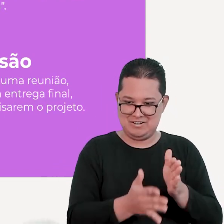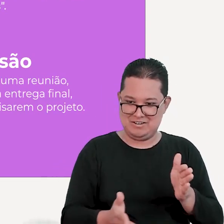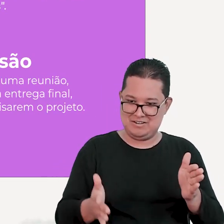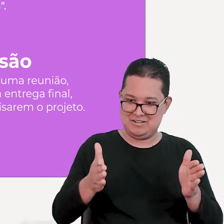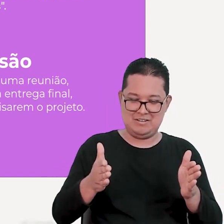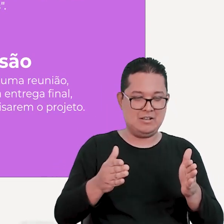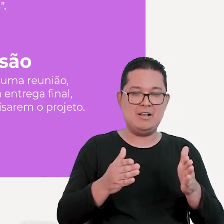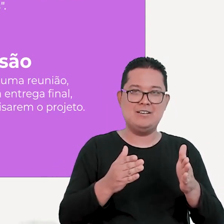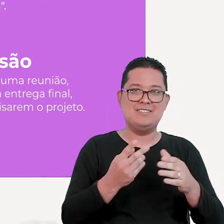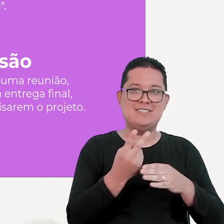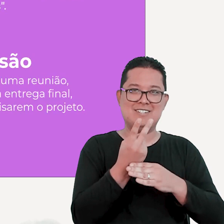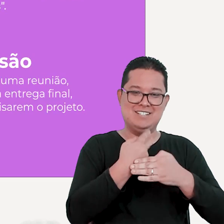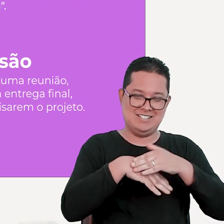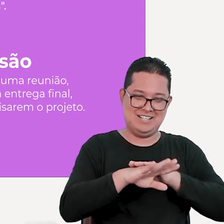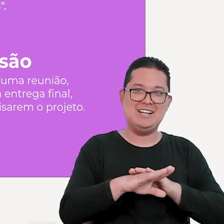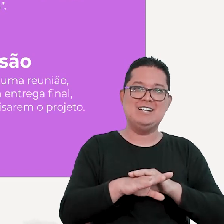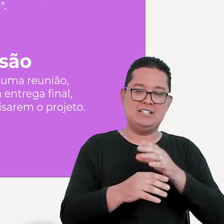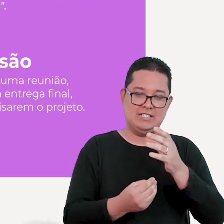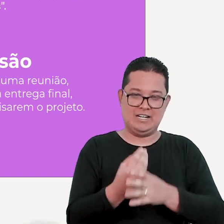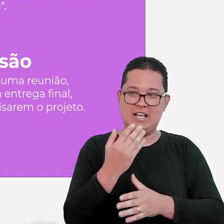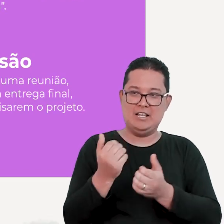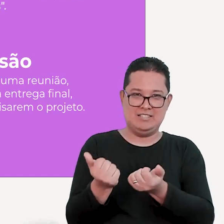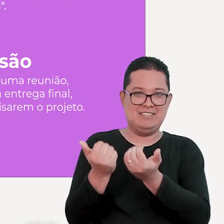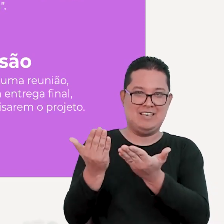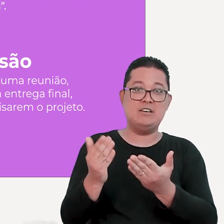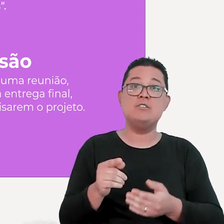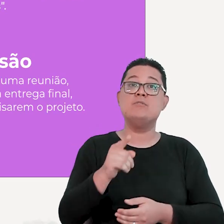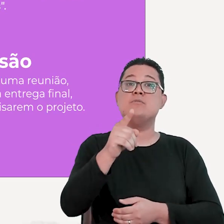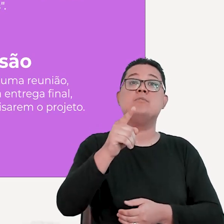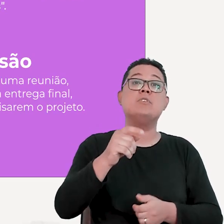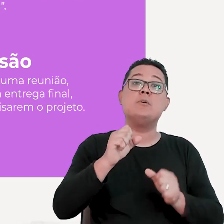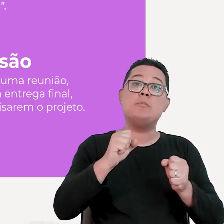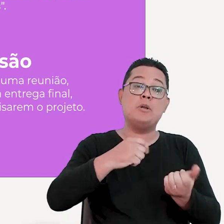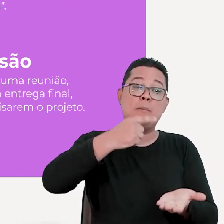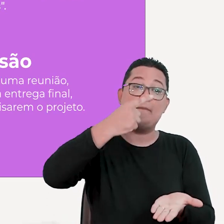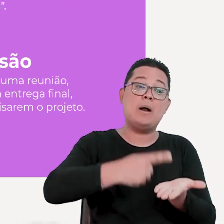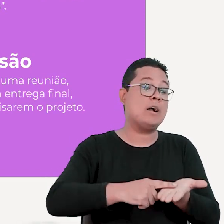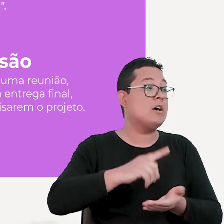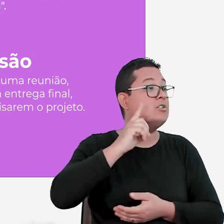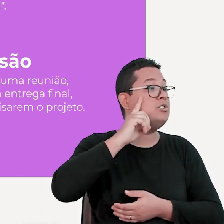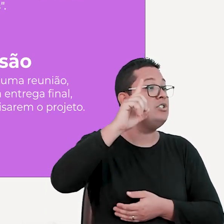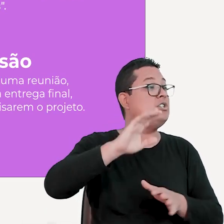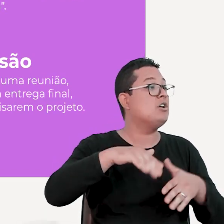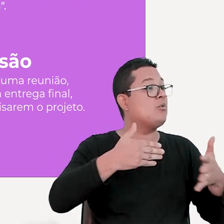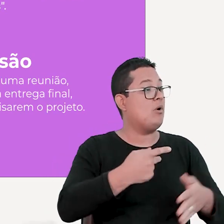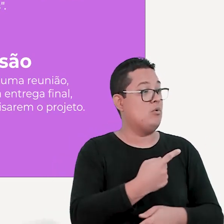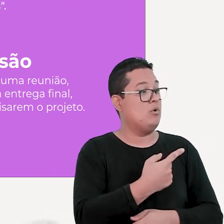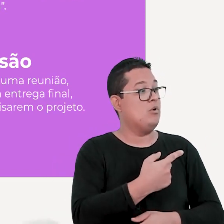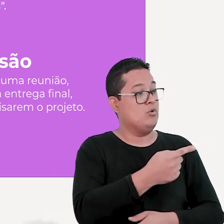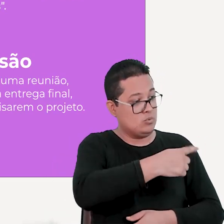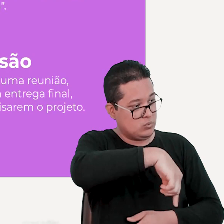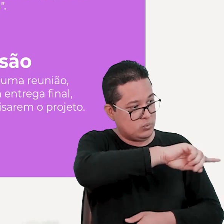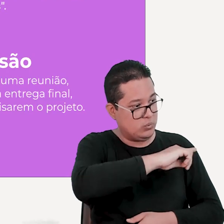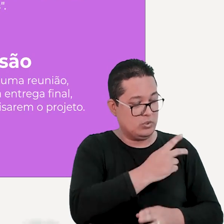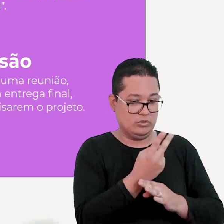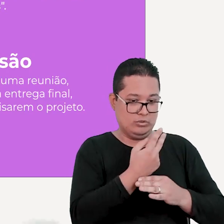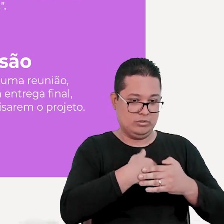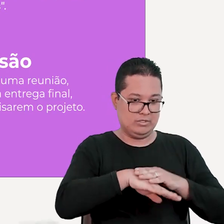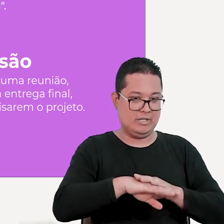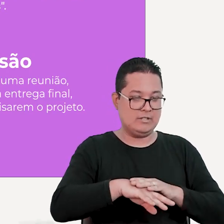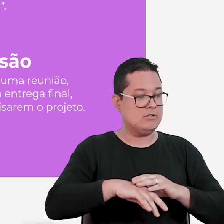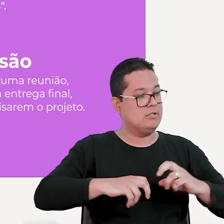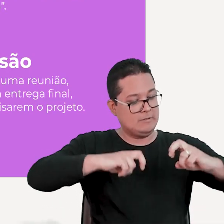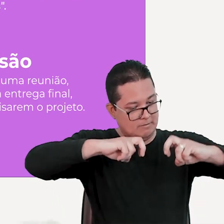defina quais dias você vai sentar com o designer para cocriar juntos. Embora ele desenhe e você faça textos, o